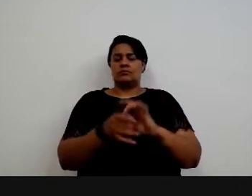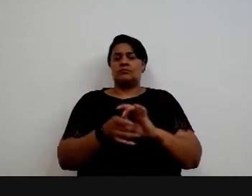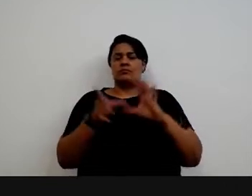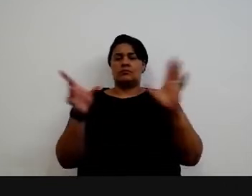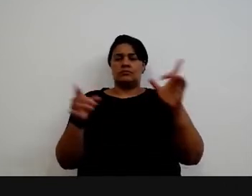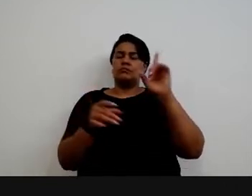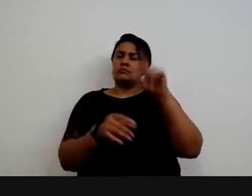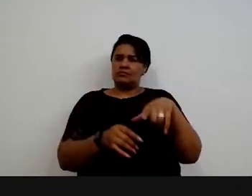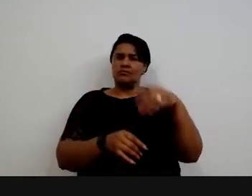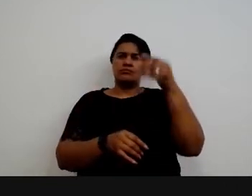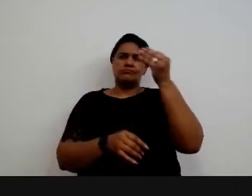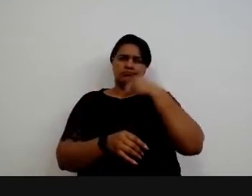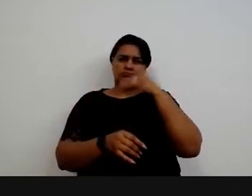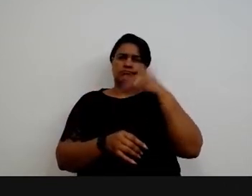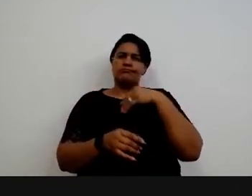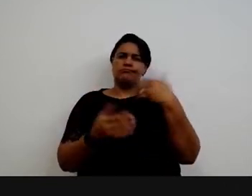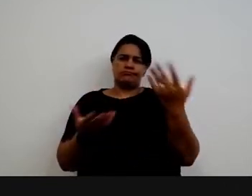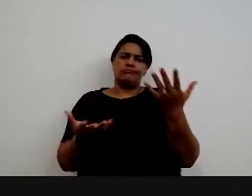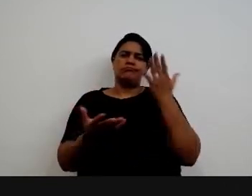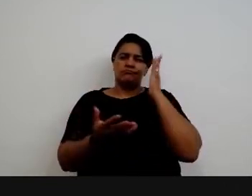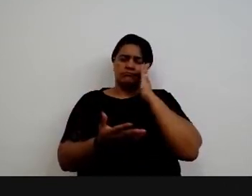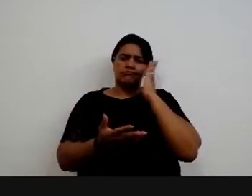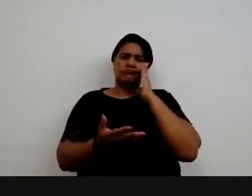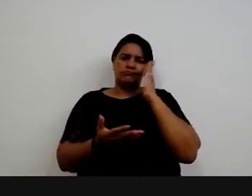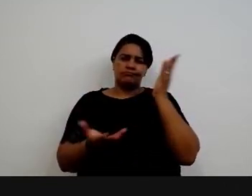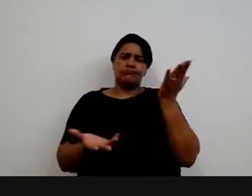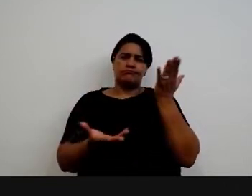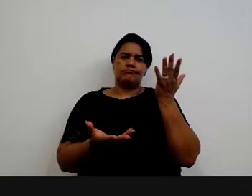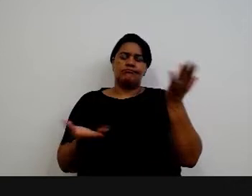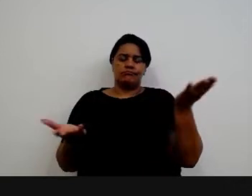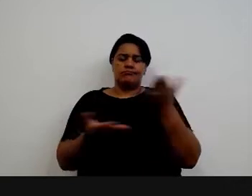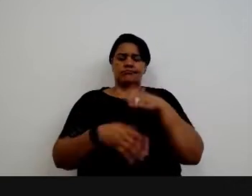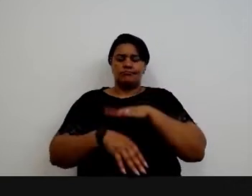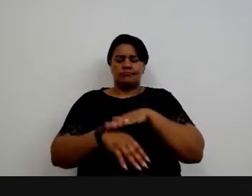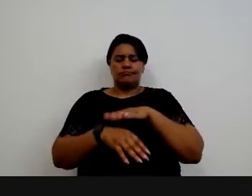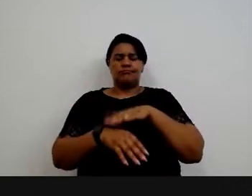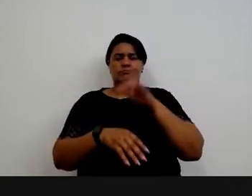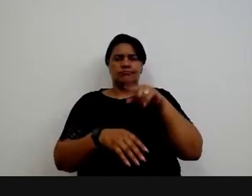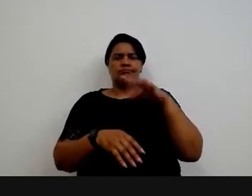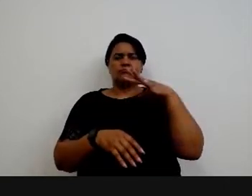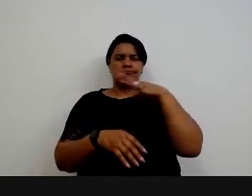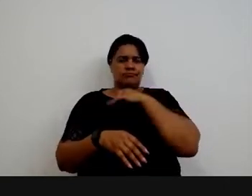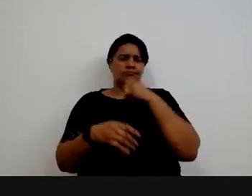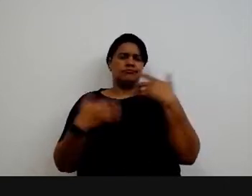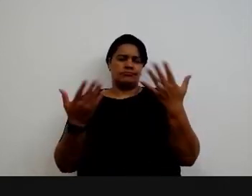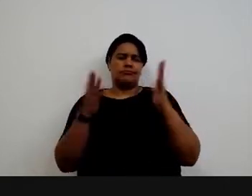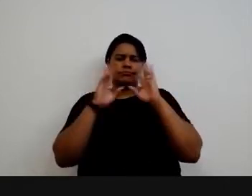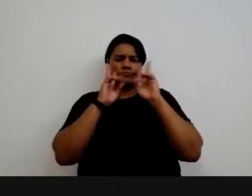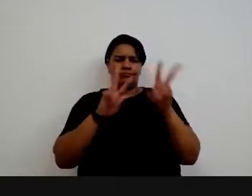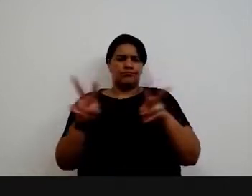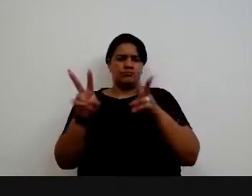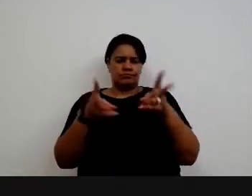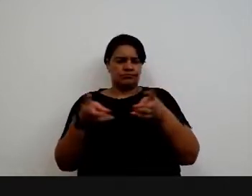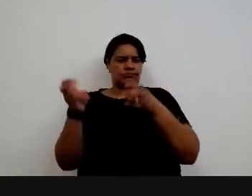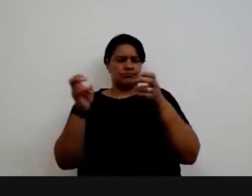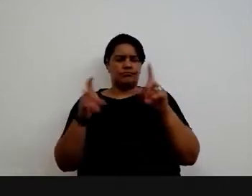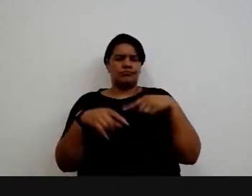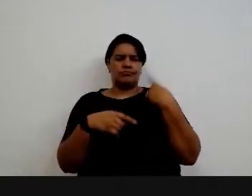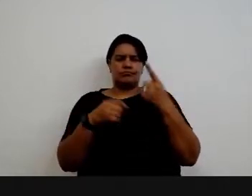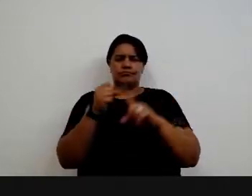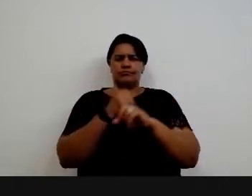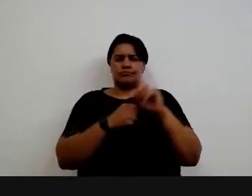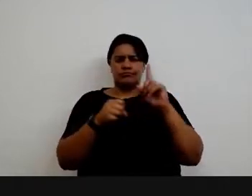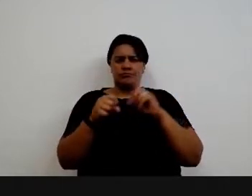nós estamos vivendo aí um momento em que isso fica evidente, né, que nossa sociedade,